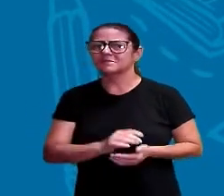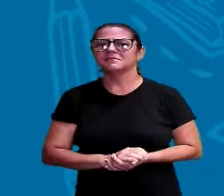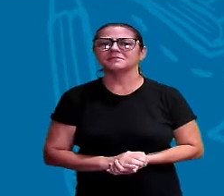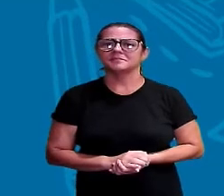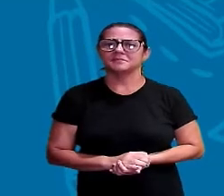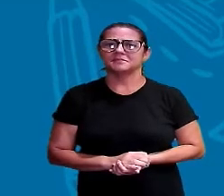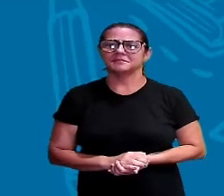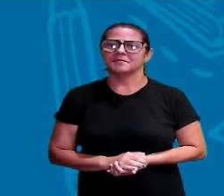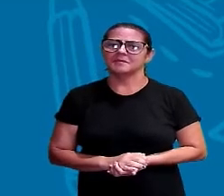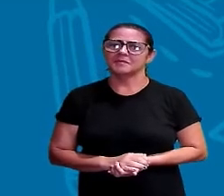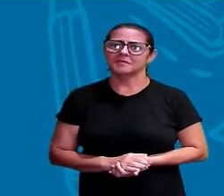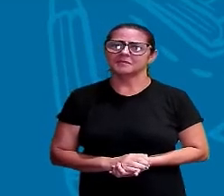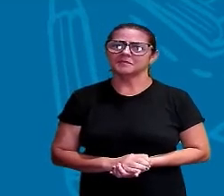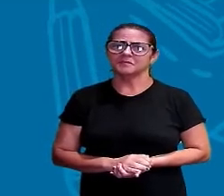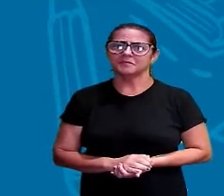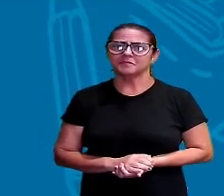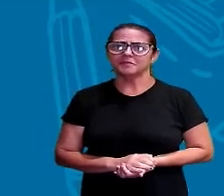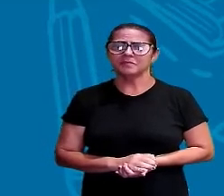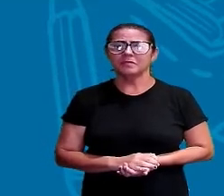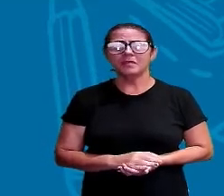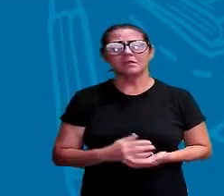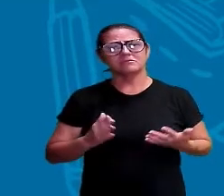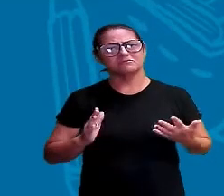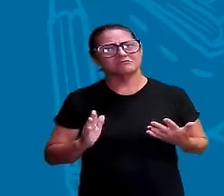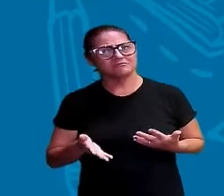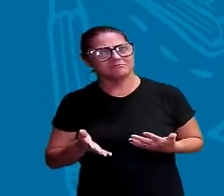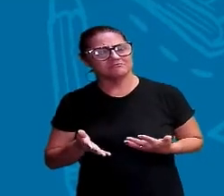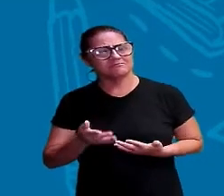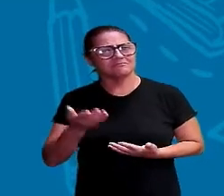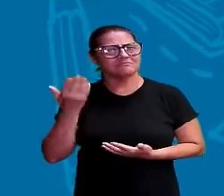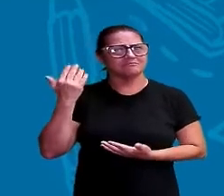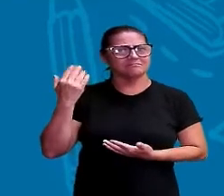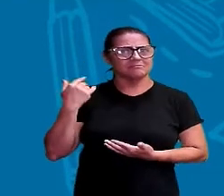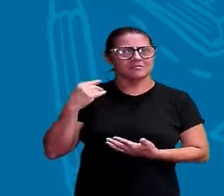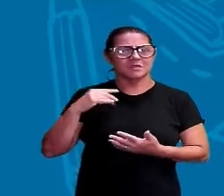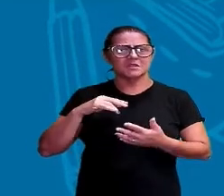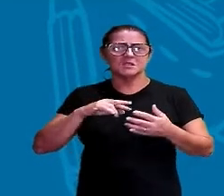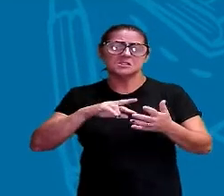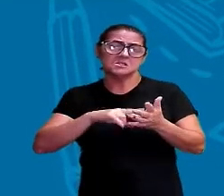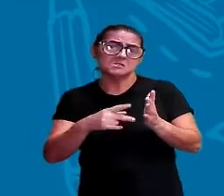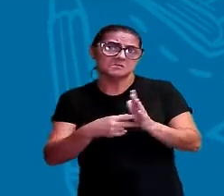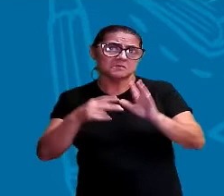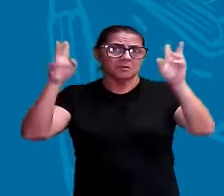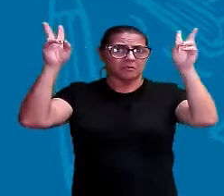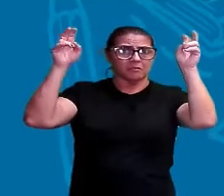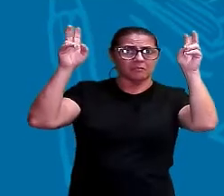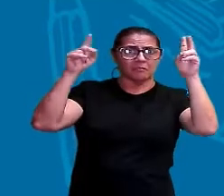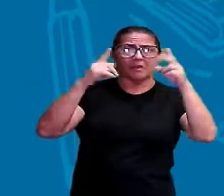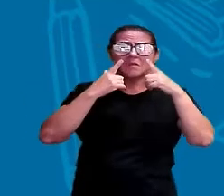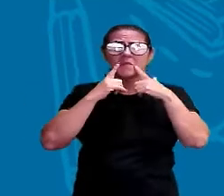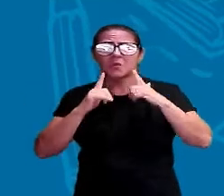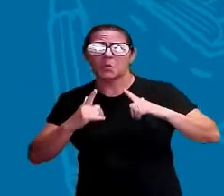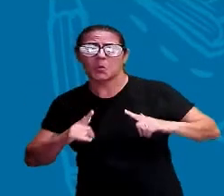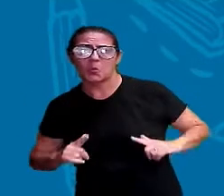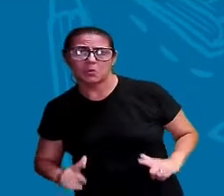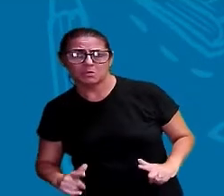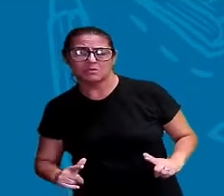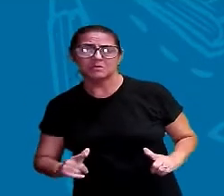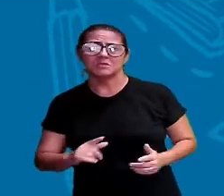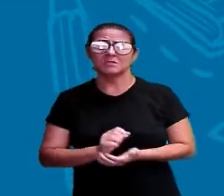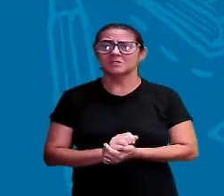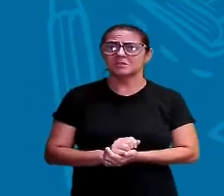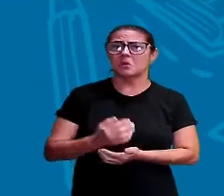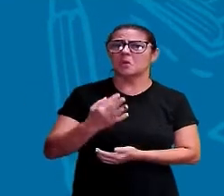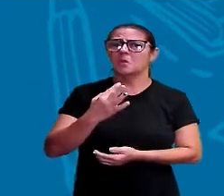pouquinho. Bom, como eu já falei, é o conceito, tá, da área da linguística, ou seja, da área